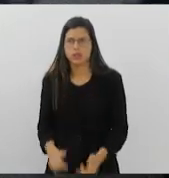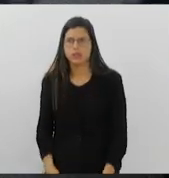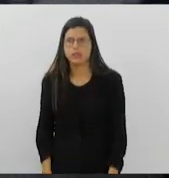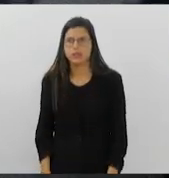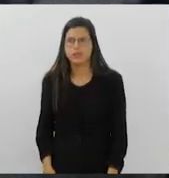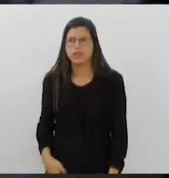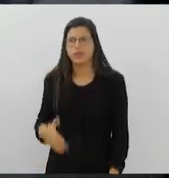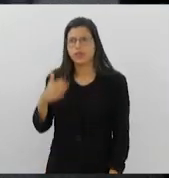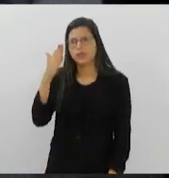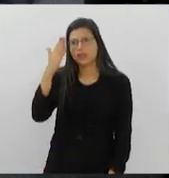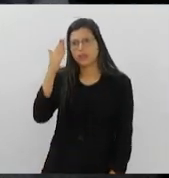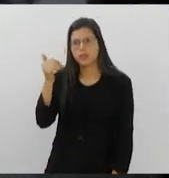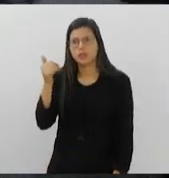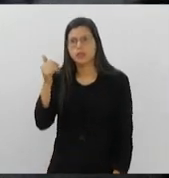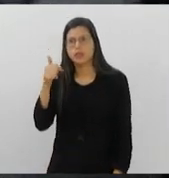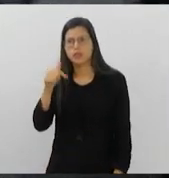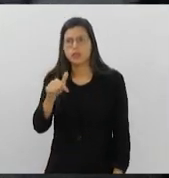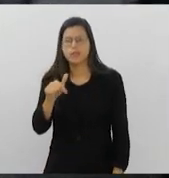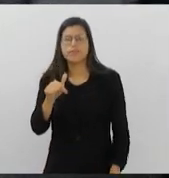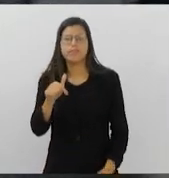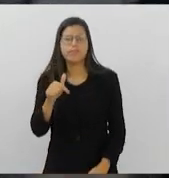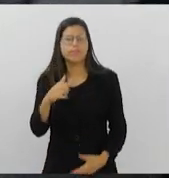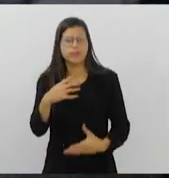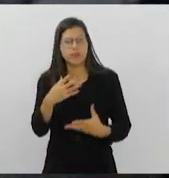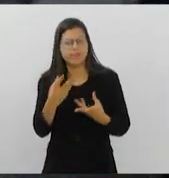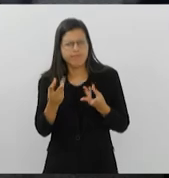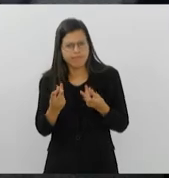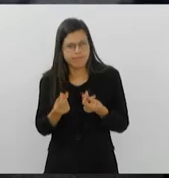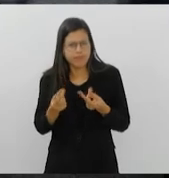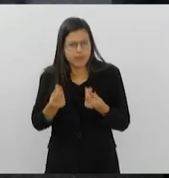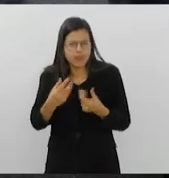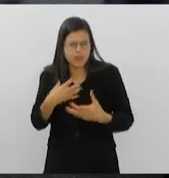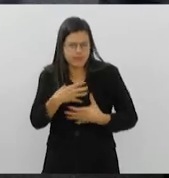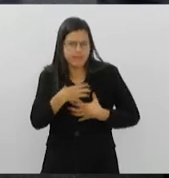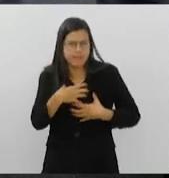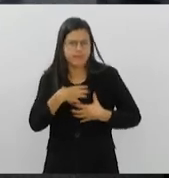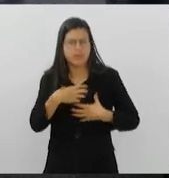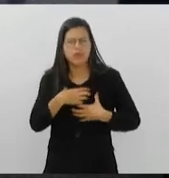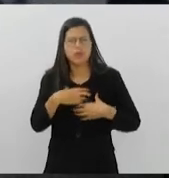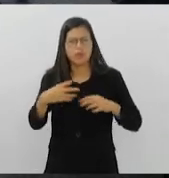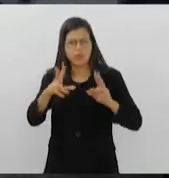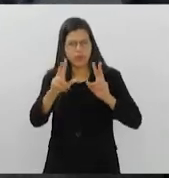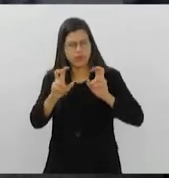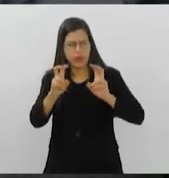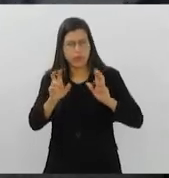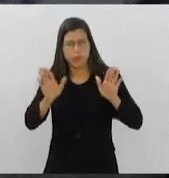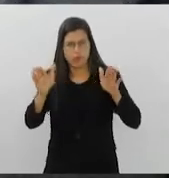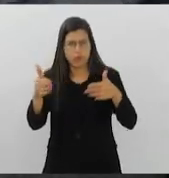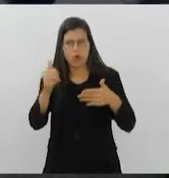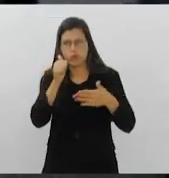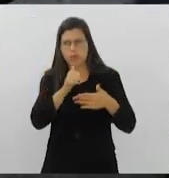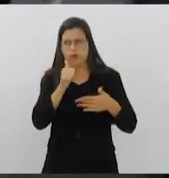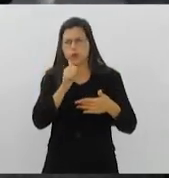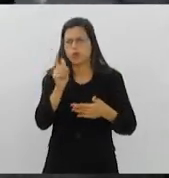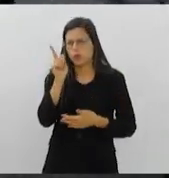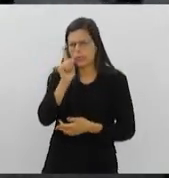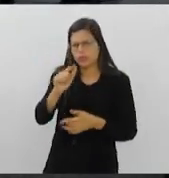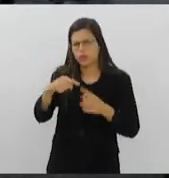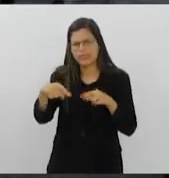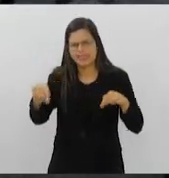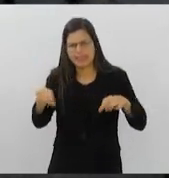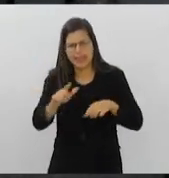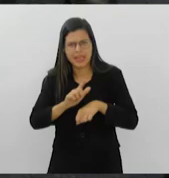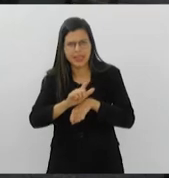Vossa Excelência é muito sensível aos temas das mulheres, não à toa a gente conseguiu aqui a Sala Lilás, a Sala